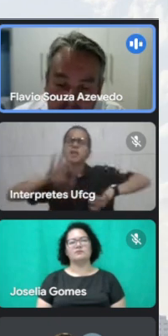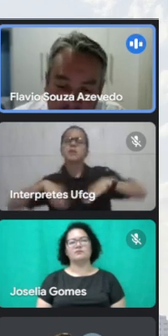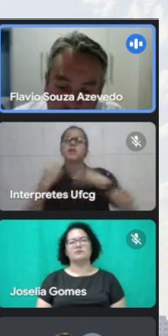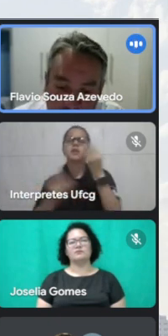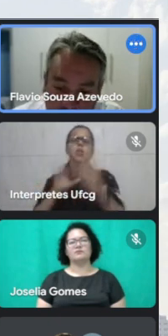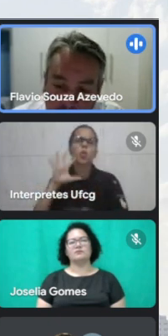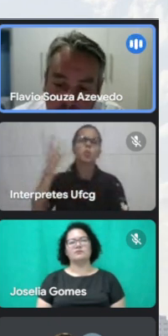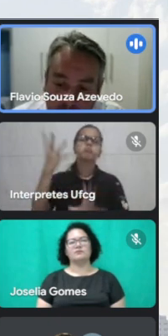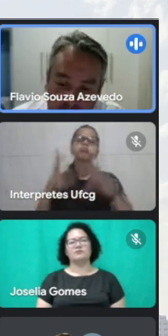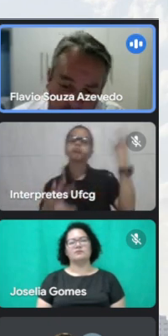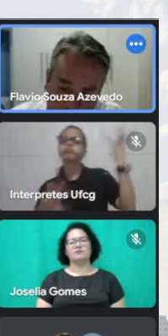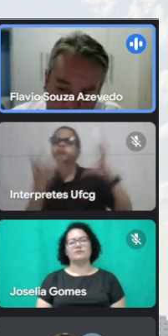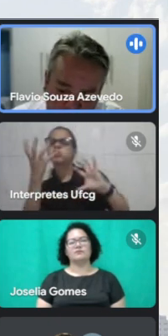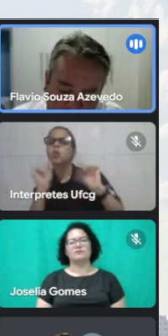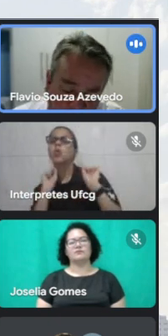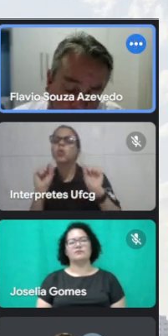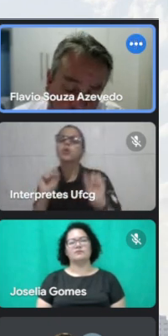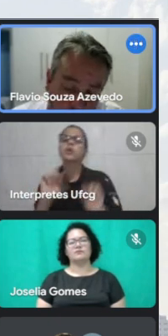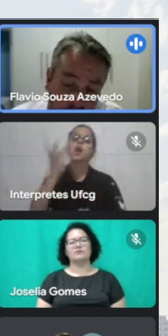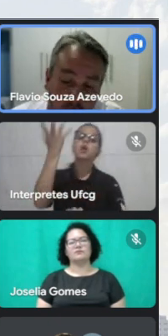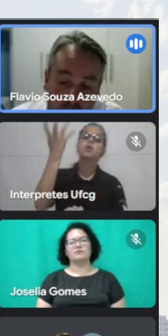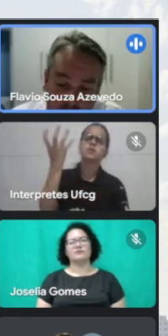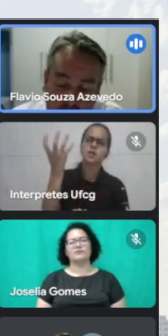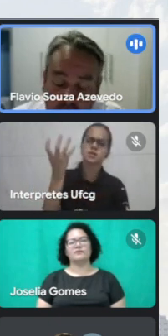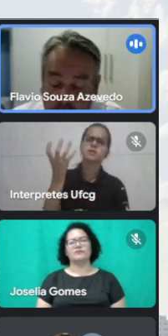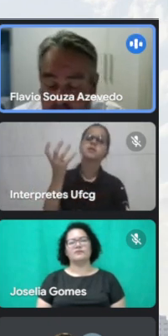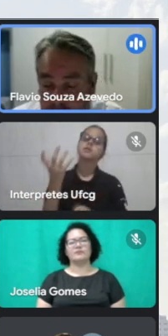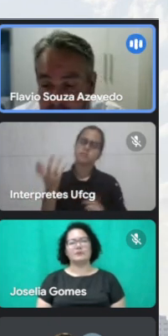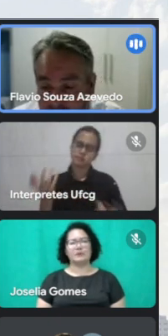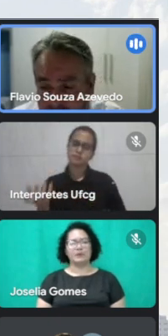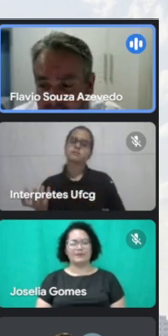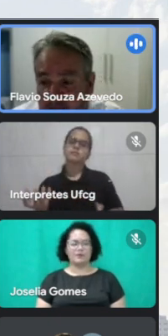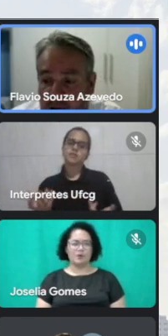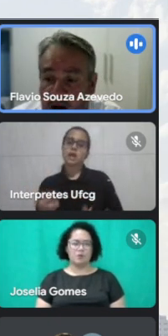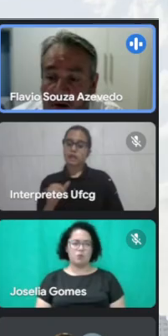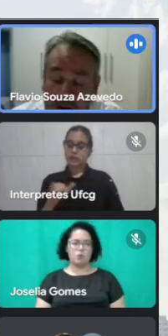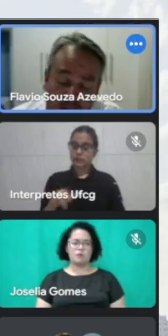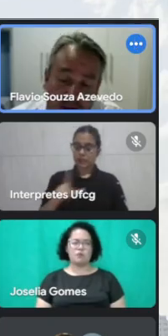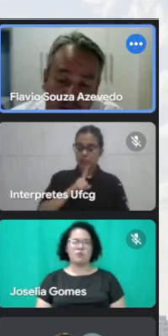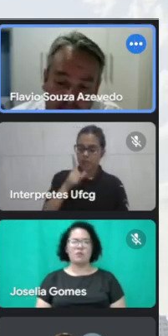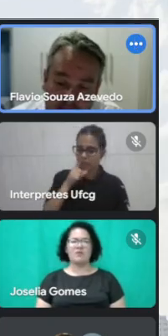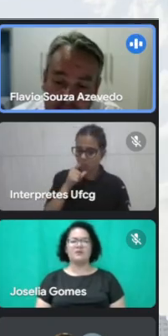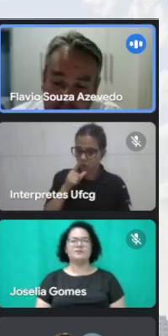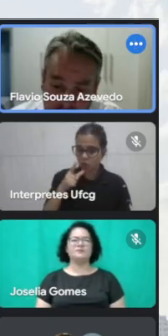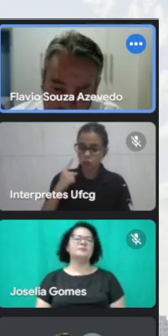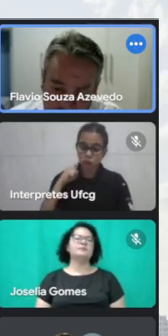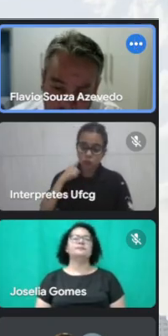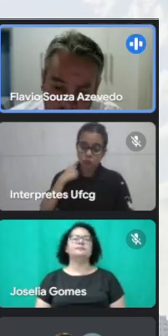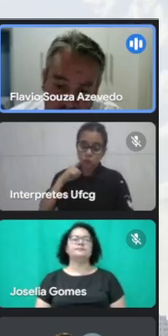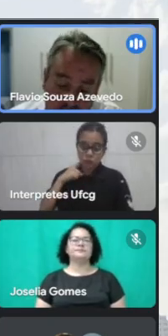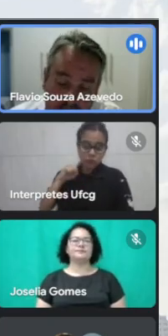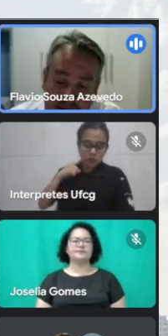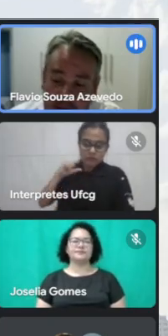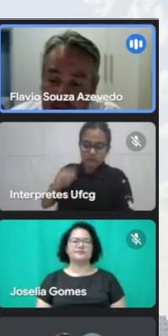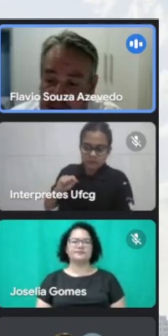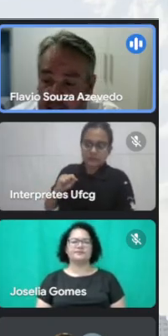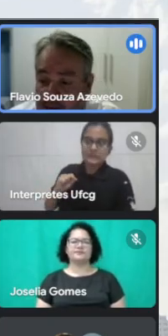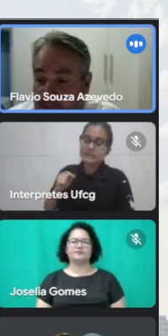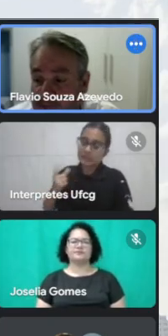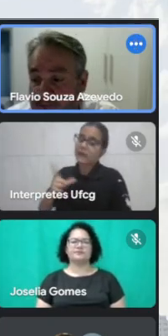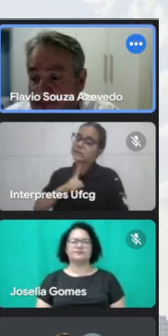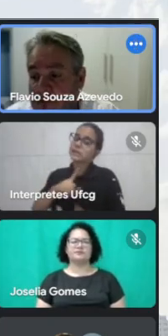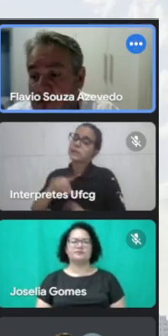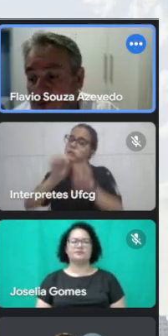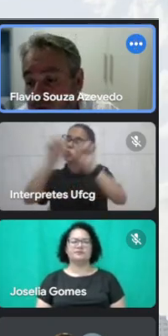que a gente tem, né, dependendo do quão contaminada é aquela água, qual sistema vai ser